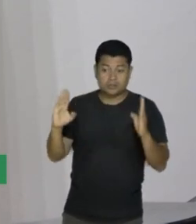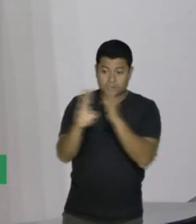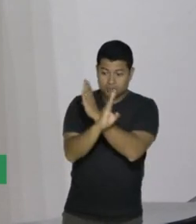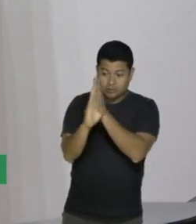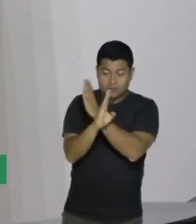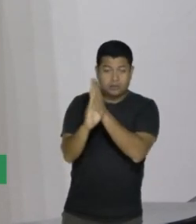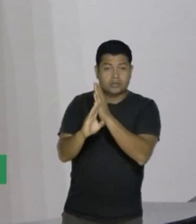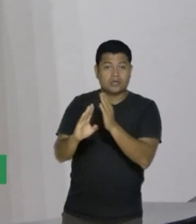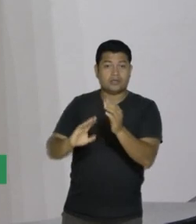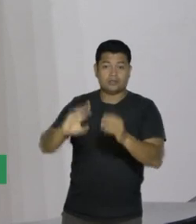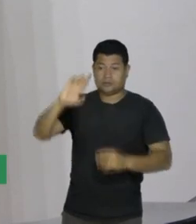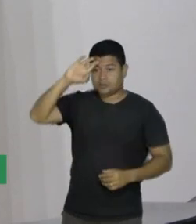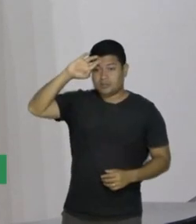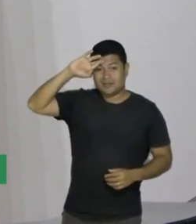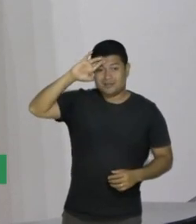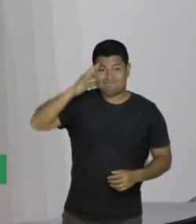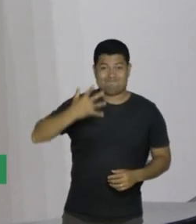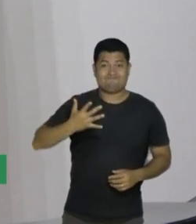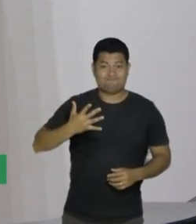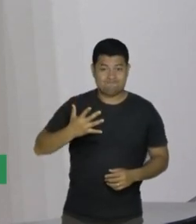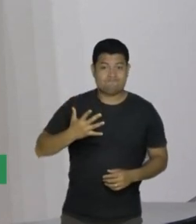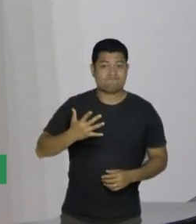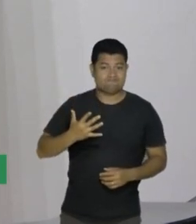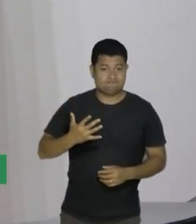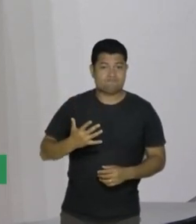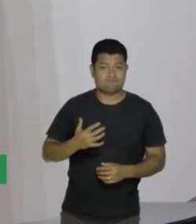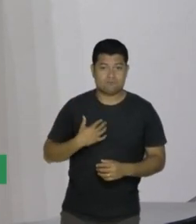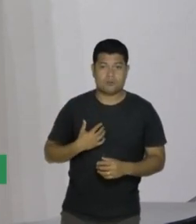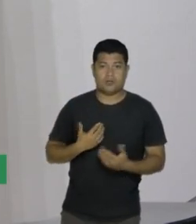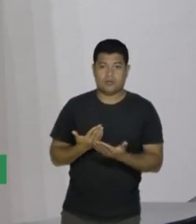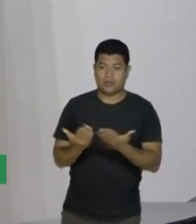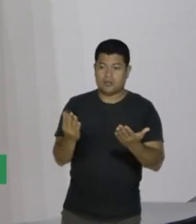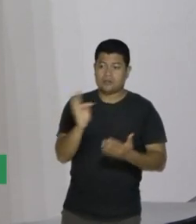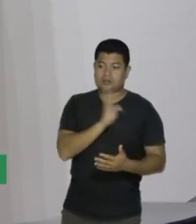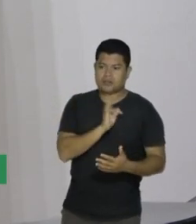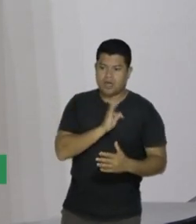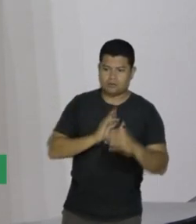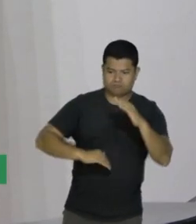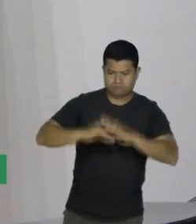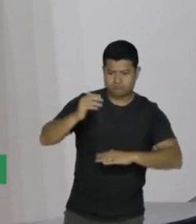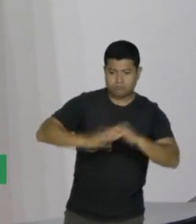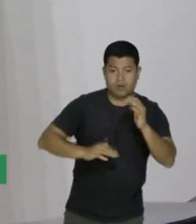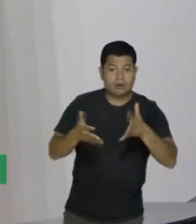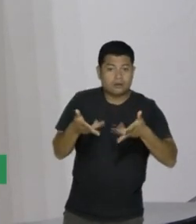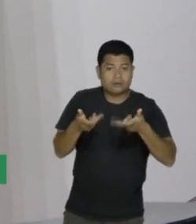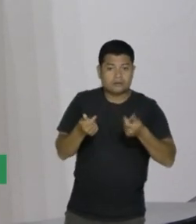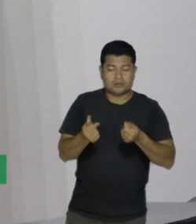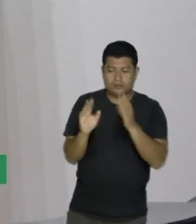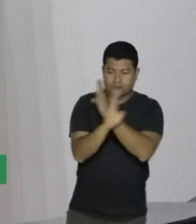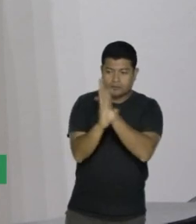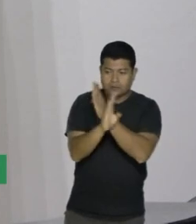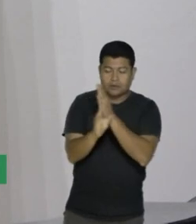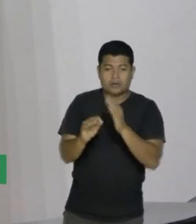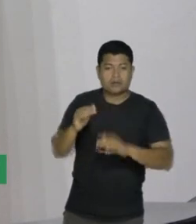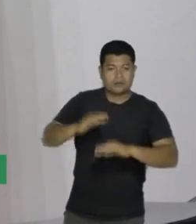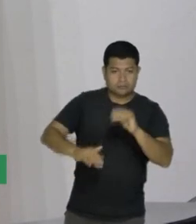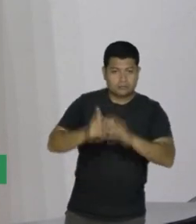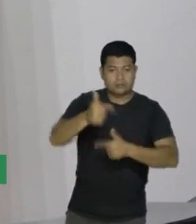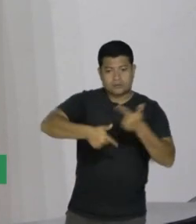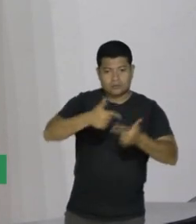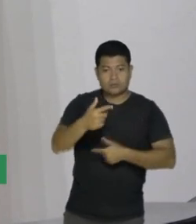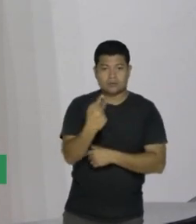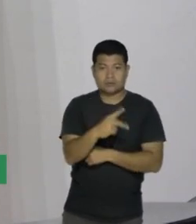complexos crimes empregando técnicas avançadas de investigação na sua atuação nas palavras